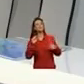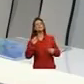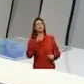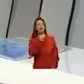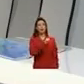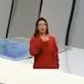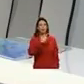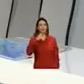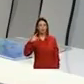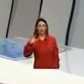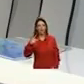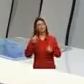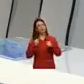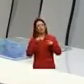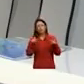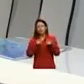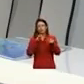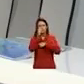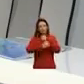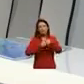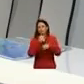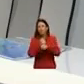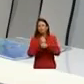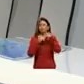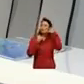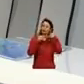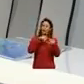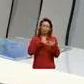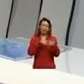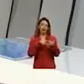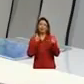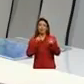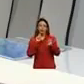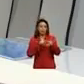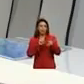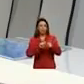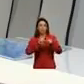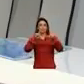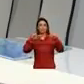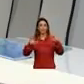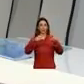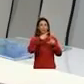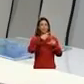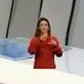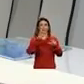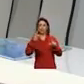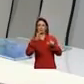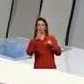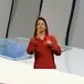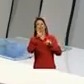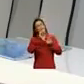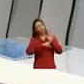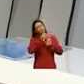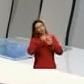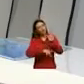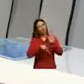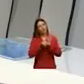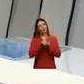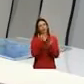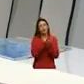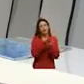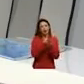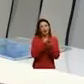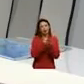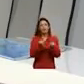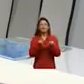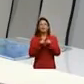Escola. Nele, alunos e professores vão ter acesso aos PETs e às aulas do programa Se Liga na Educação. E o melhor, a navegação